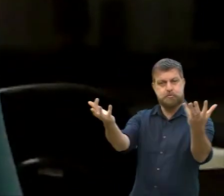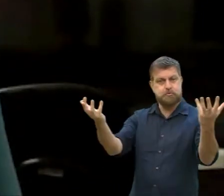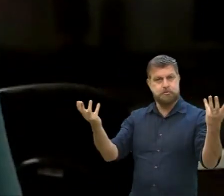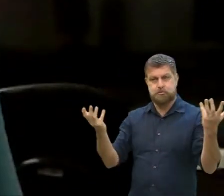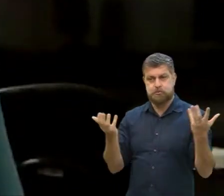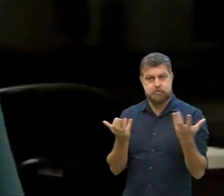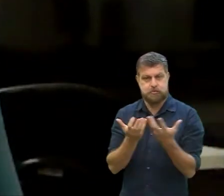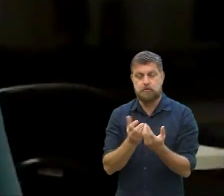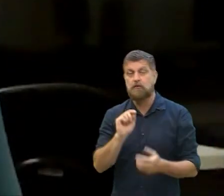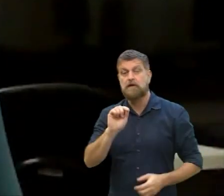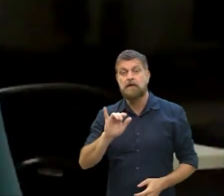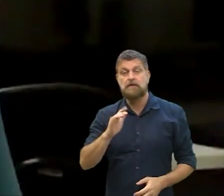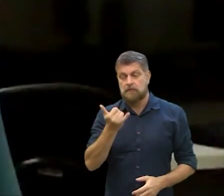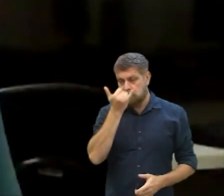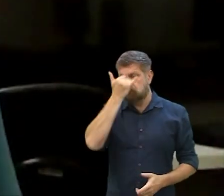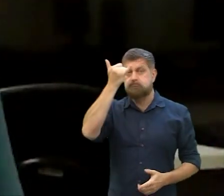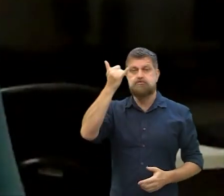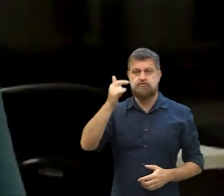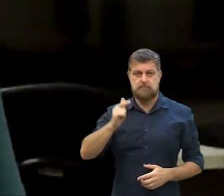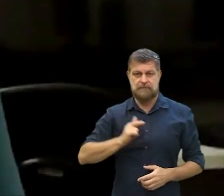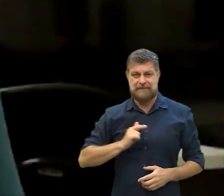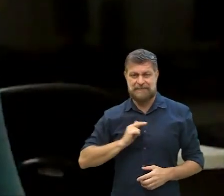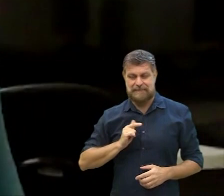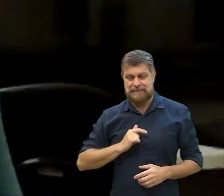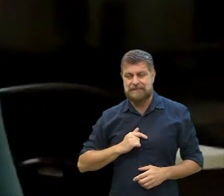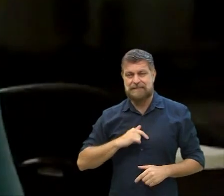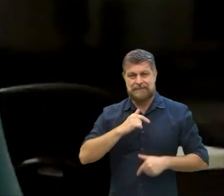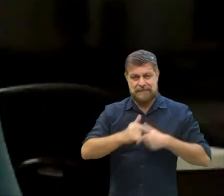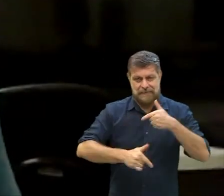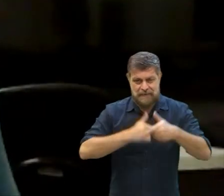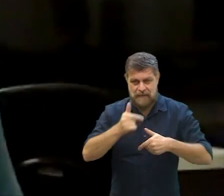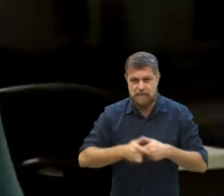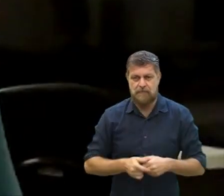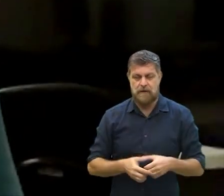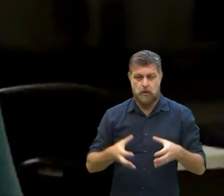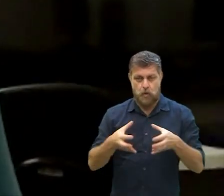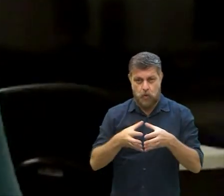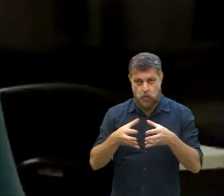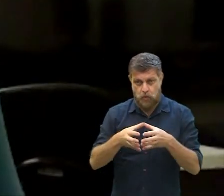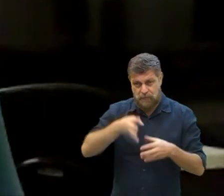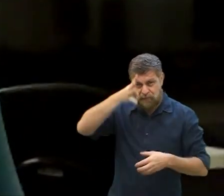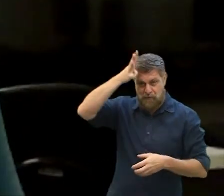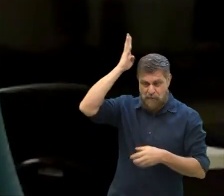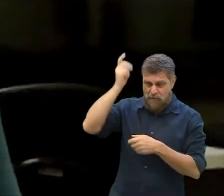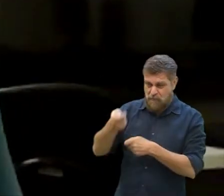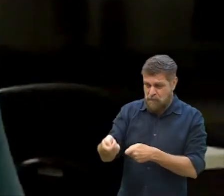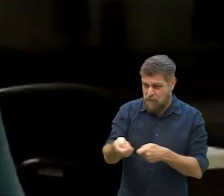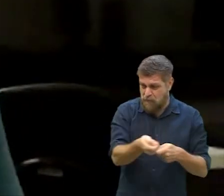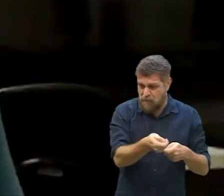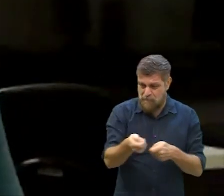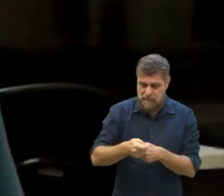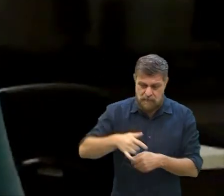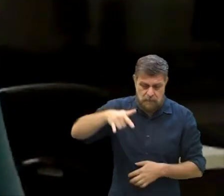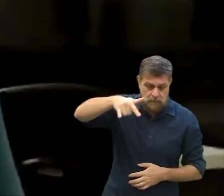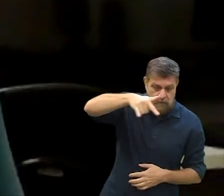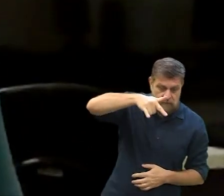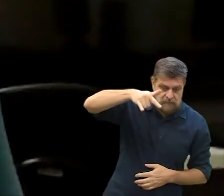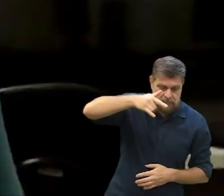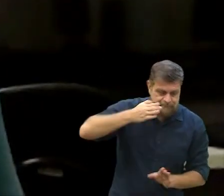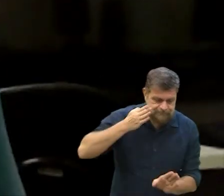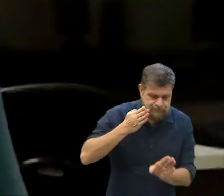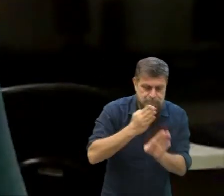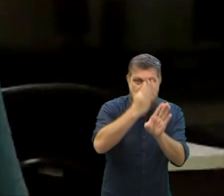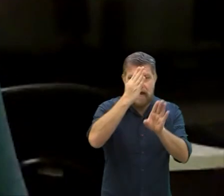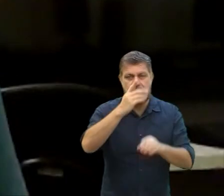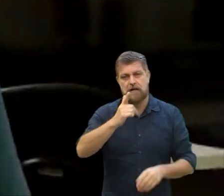mais extensa, e fatalmente ele vai demandar trabalho para o corpo de bombeiros, vai entrar na imagem de satélite, enfim,